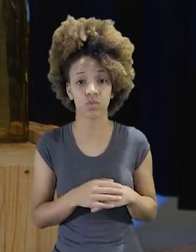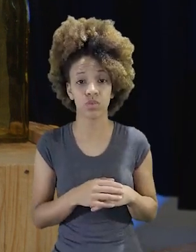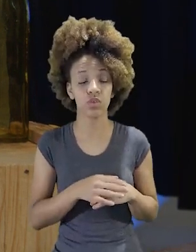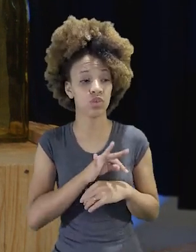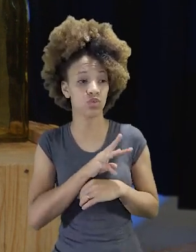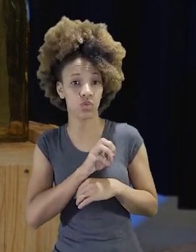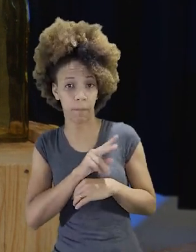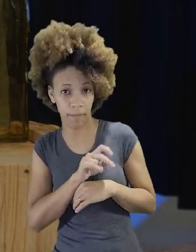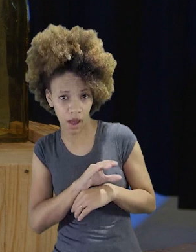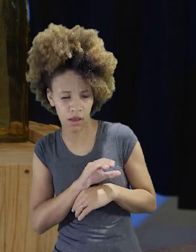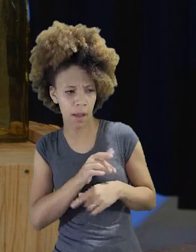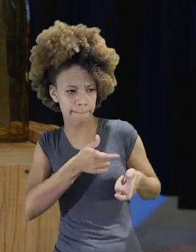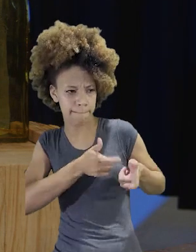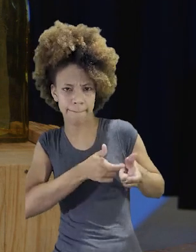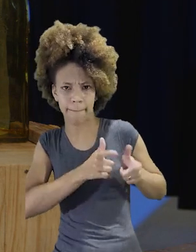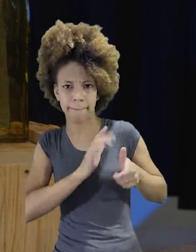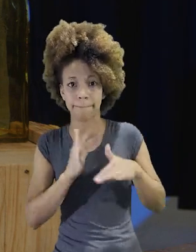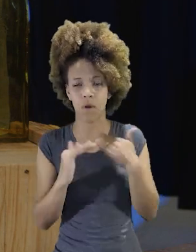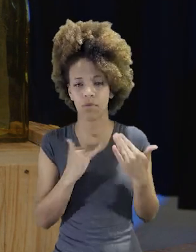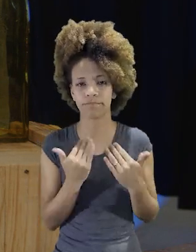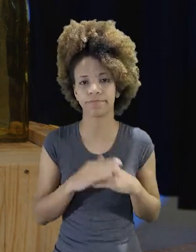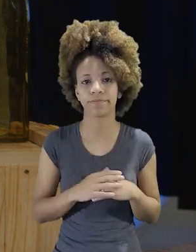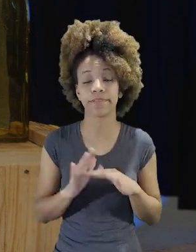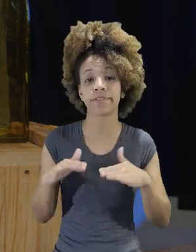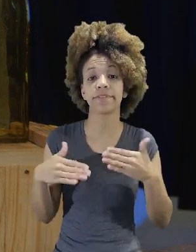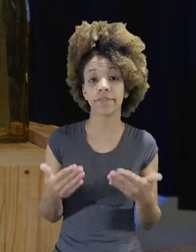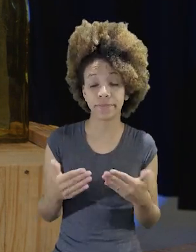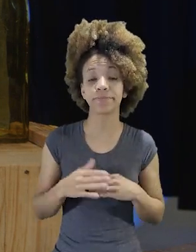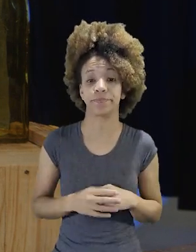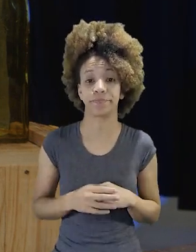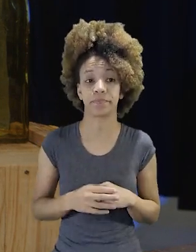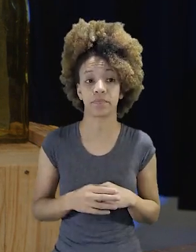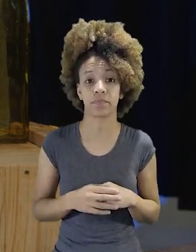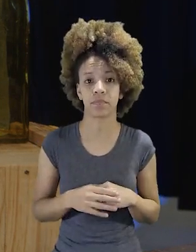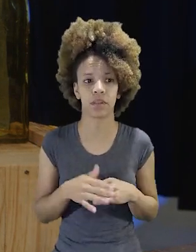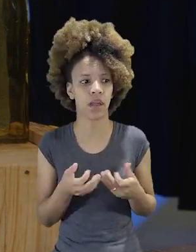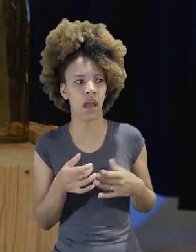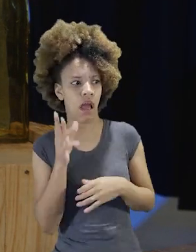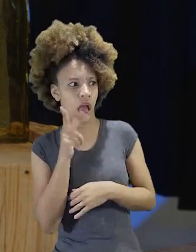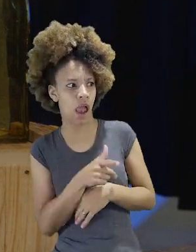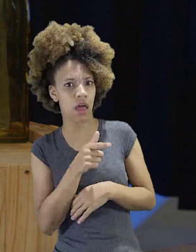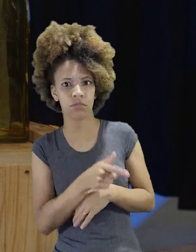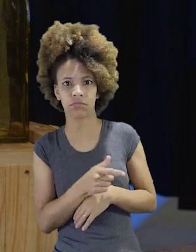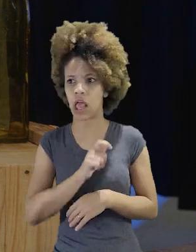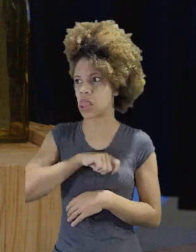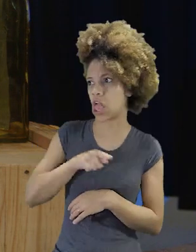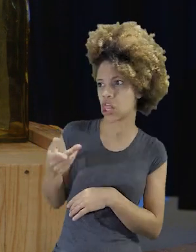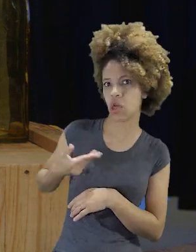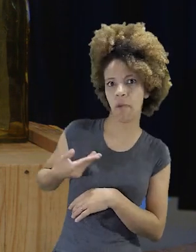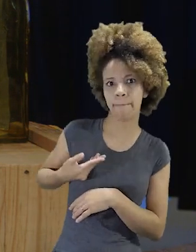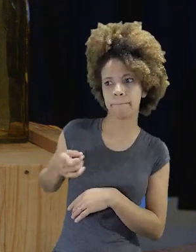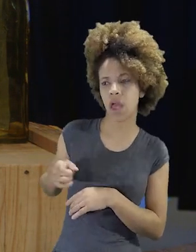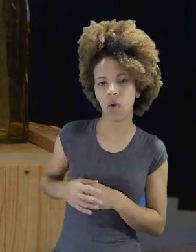o tic metem metem metem bala nele e o cara fala o cara fala